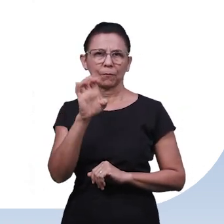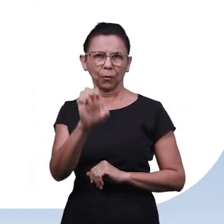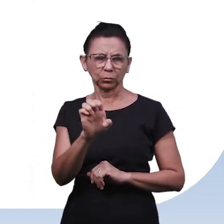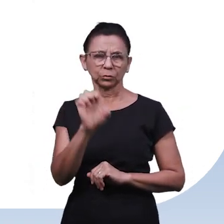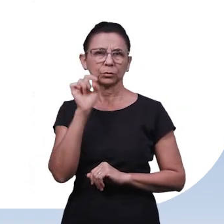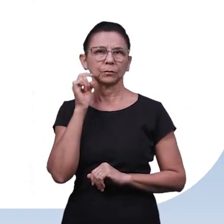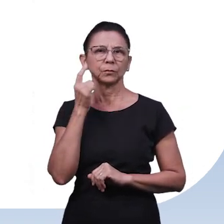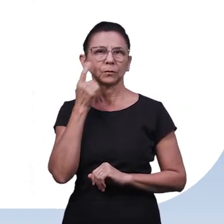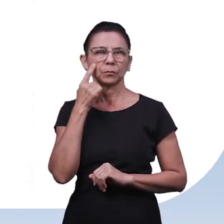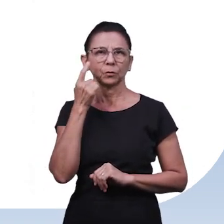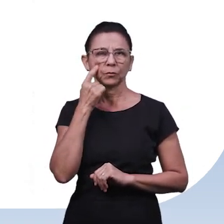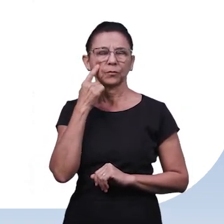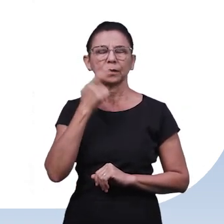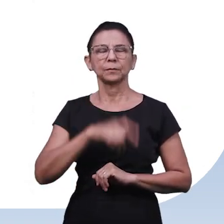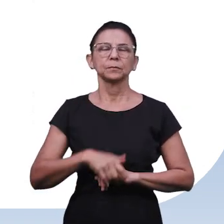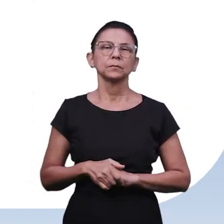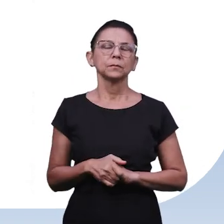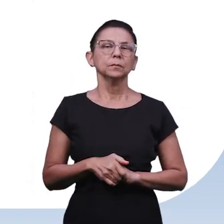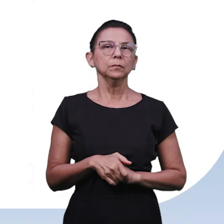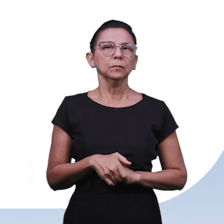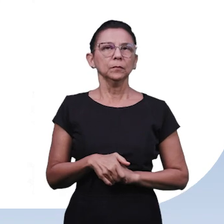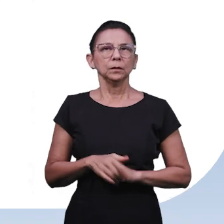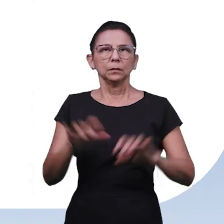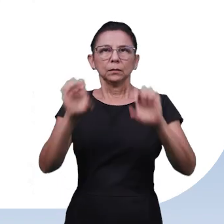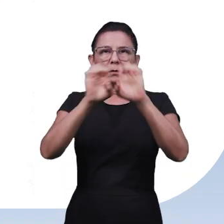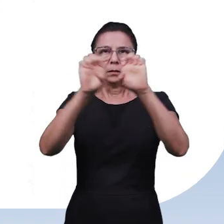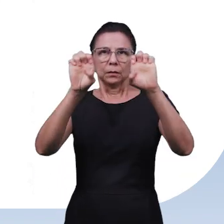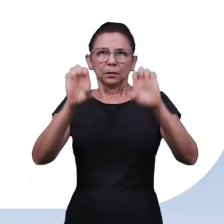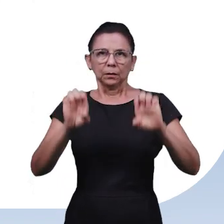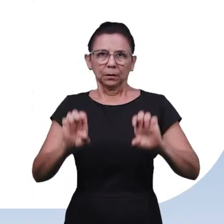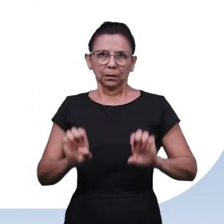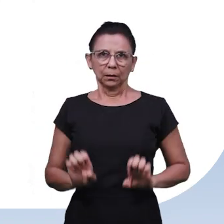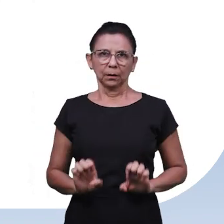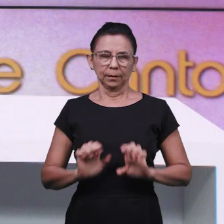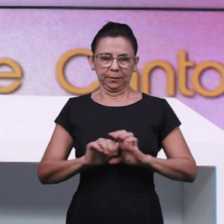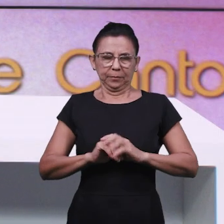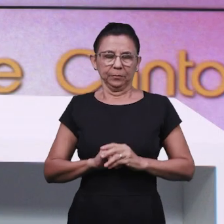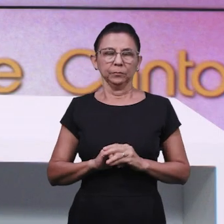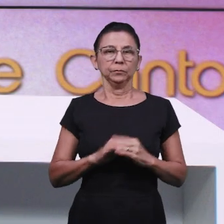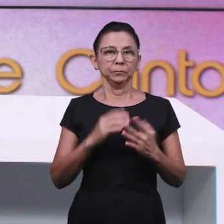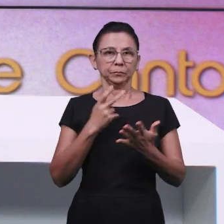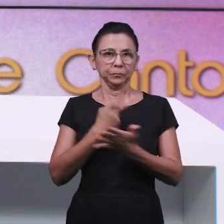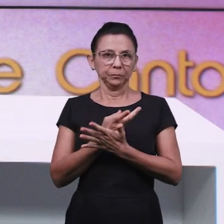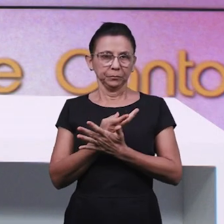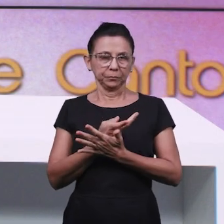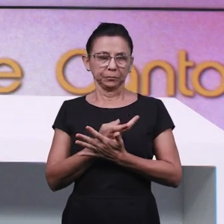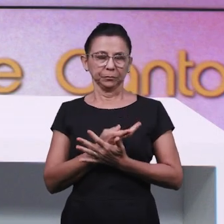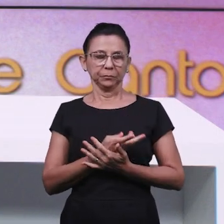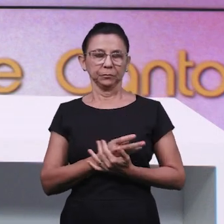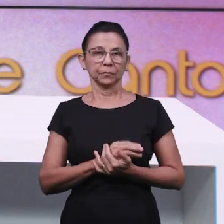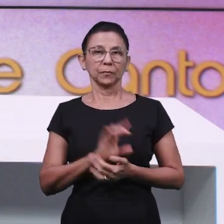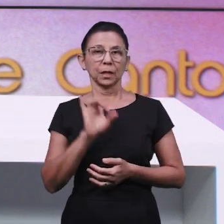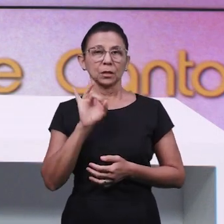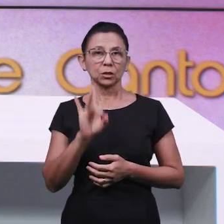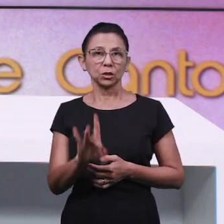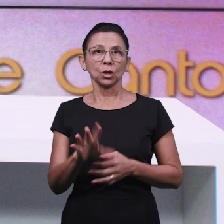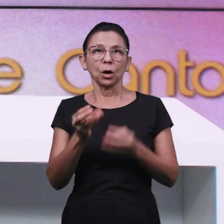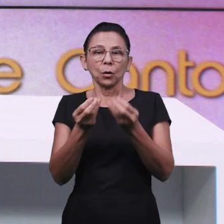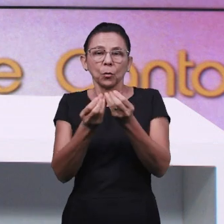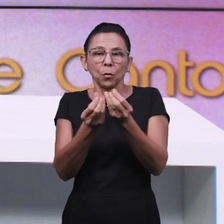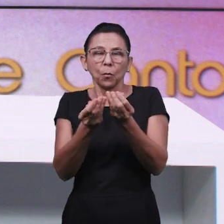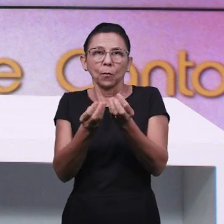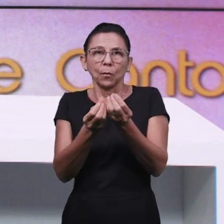O trabalho feito por essa estrutura, ou seja, pelo filtro, ele só terá qualidade se